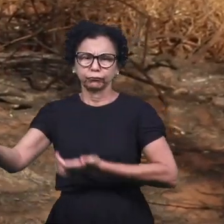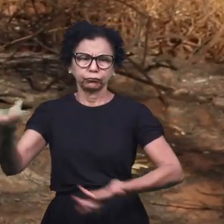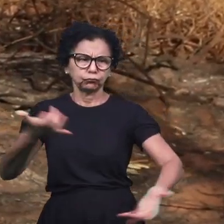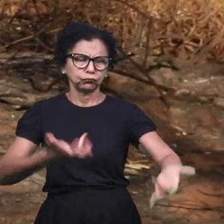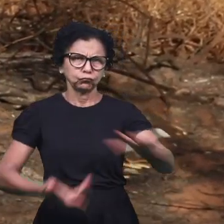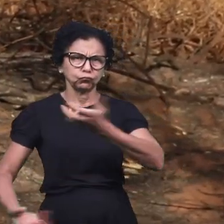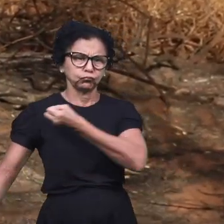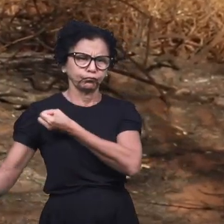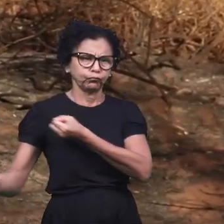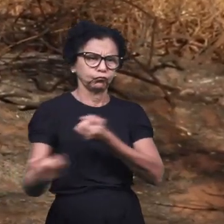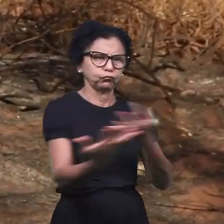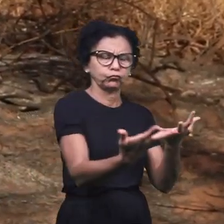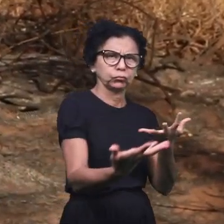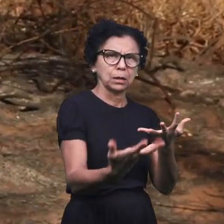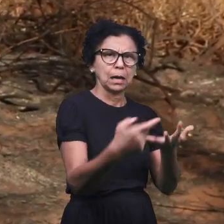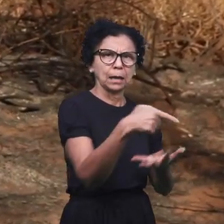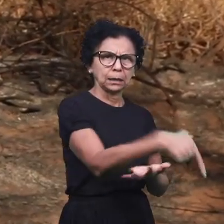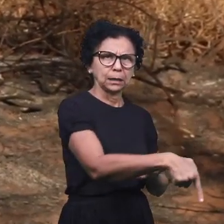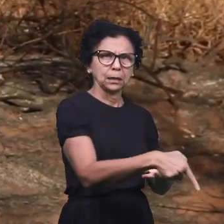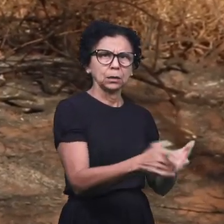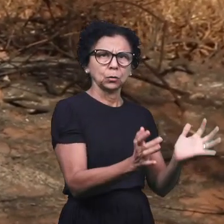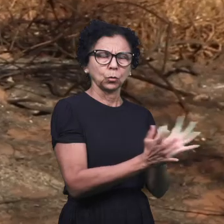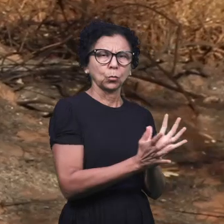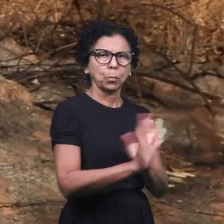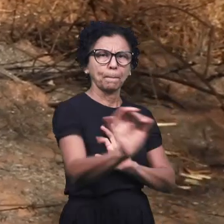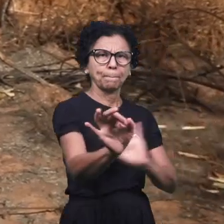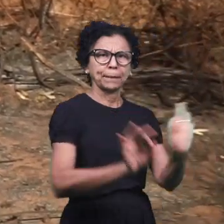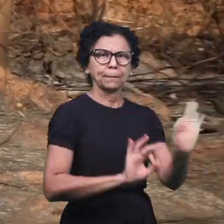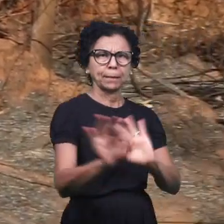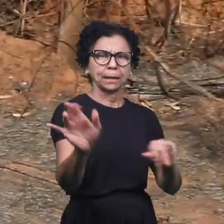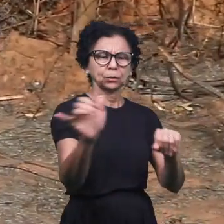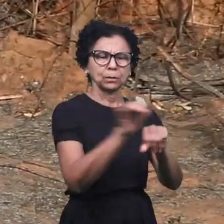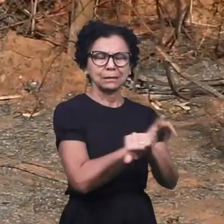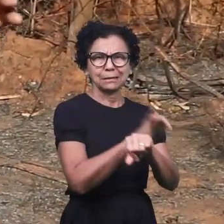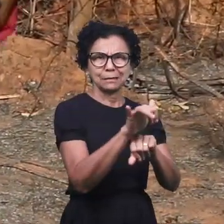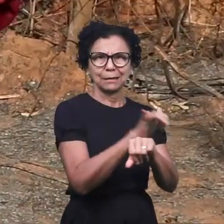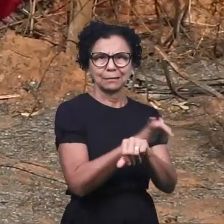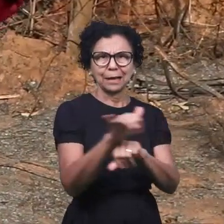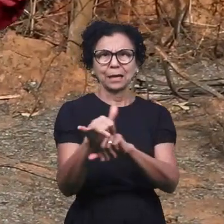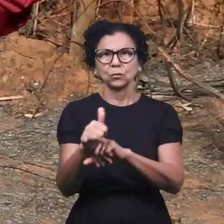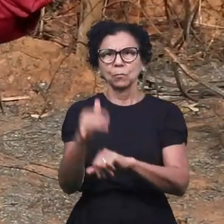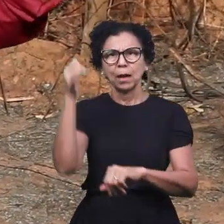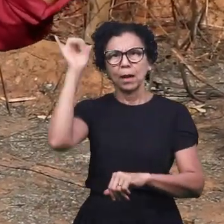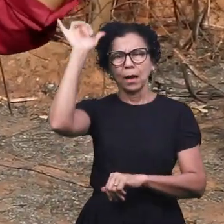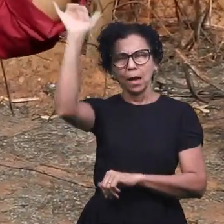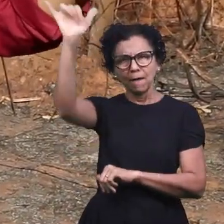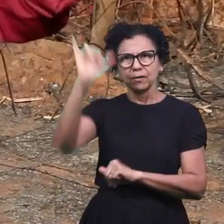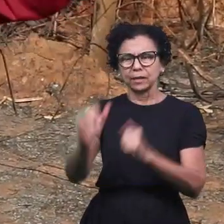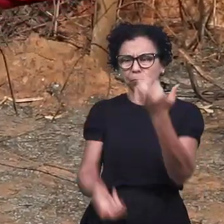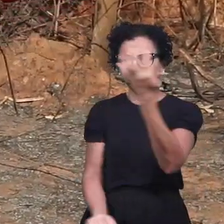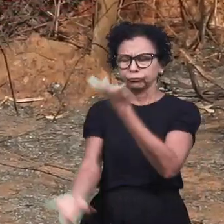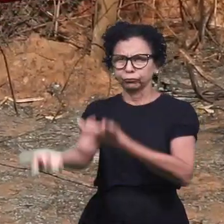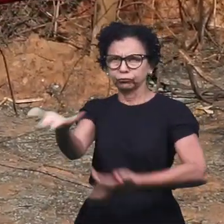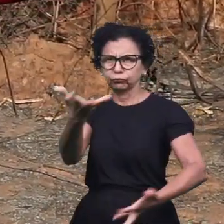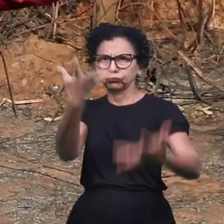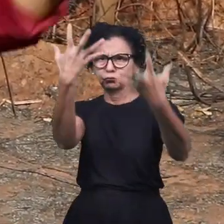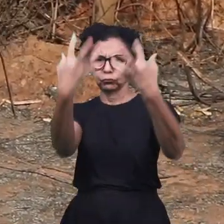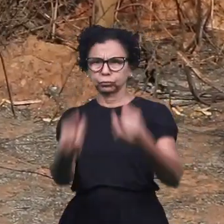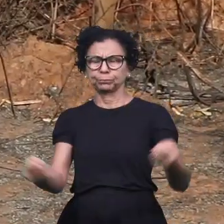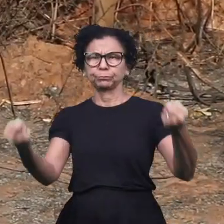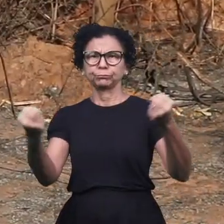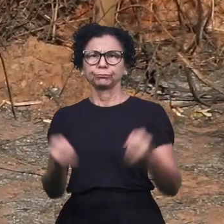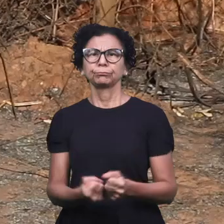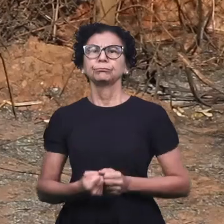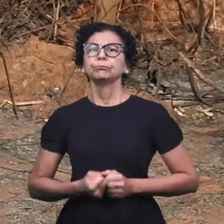uma estratégia para fazer o combate das chamas e preservar a área de vegetação e toda a